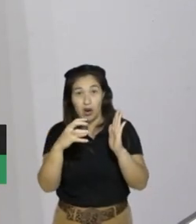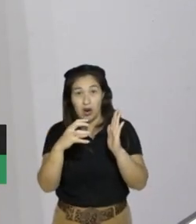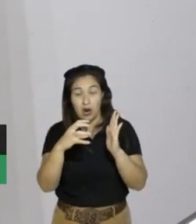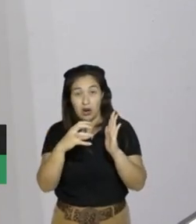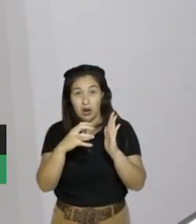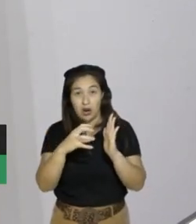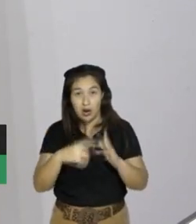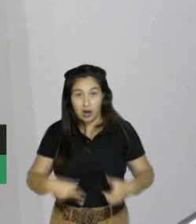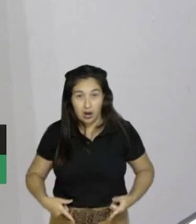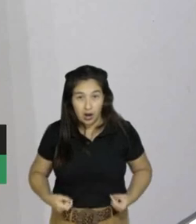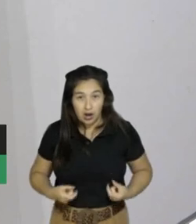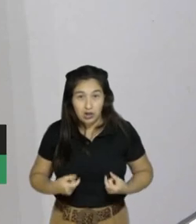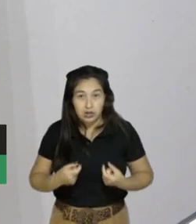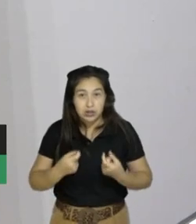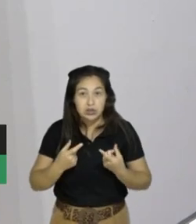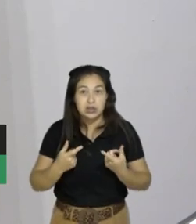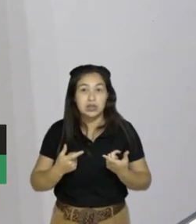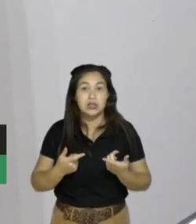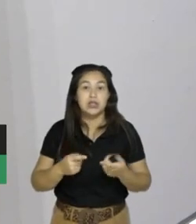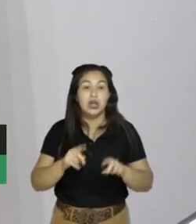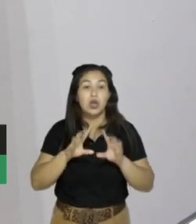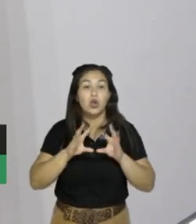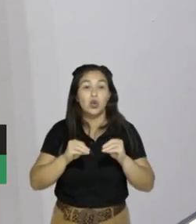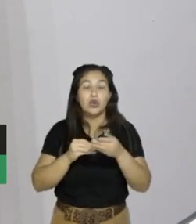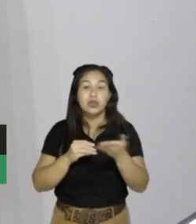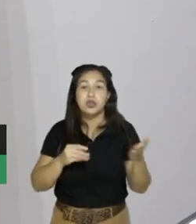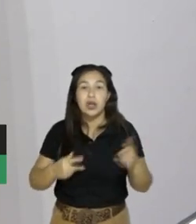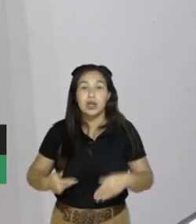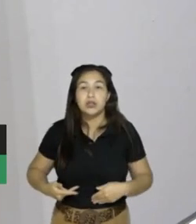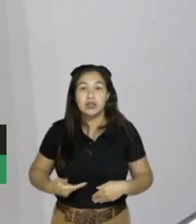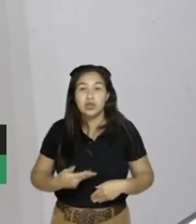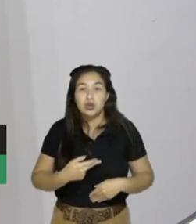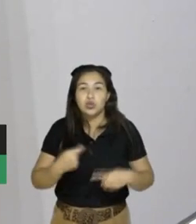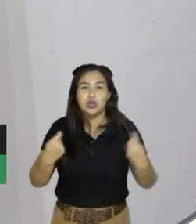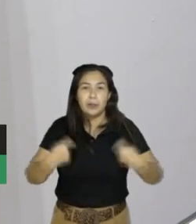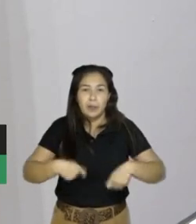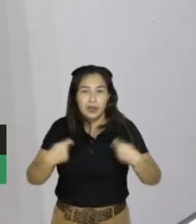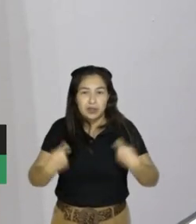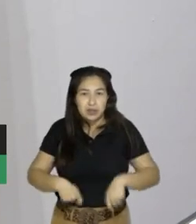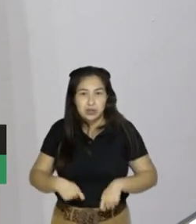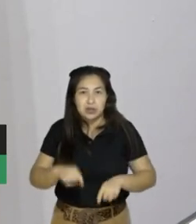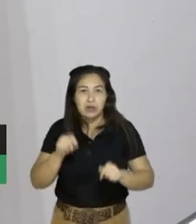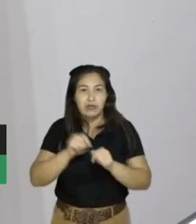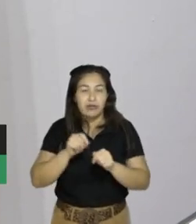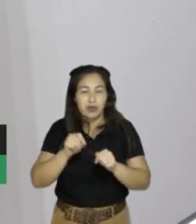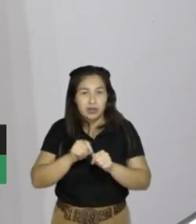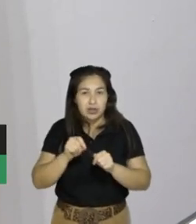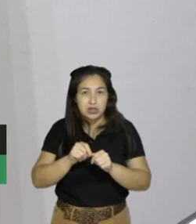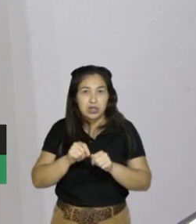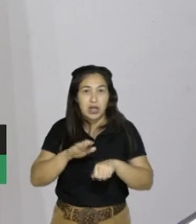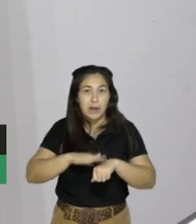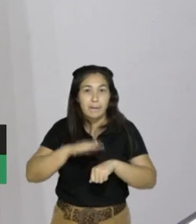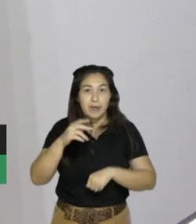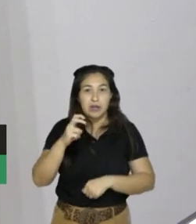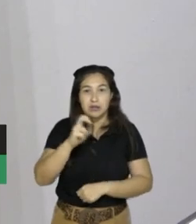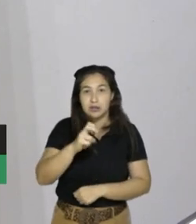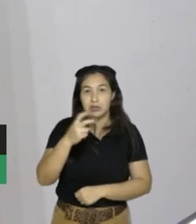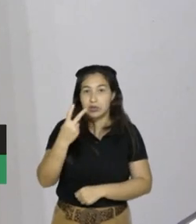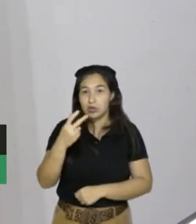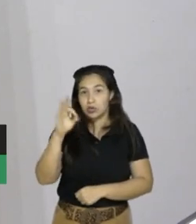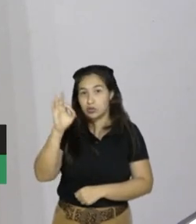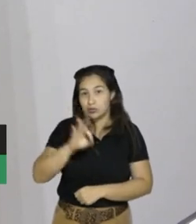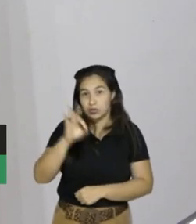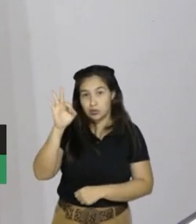que foi feita e toda cirurgias que estavam necessitadas serem feitas mais de 52%